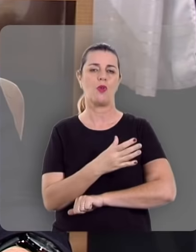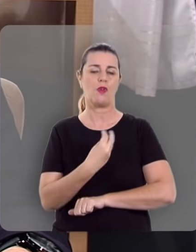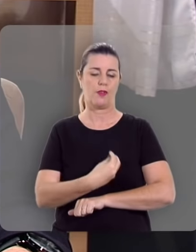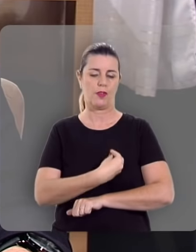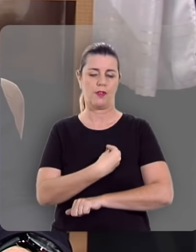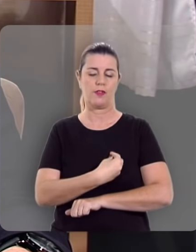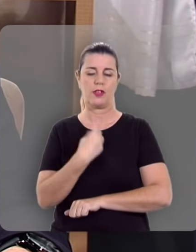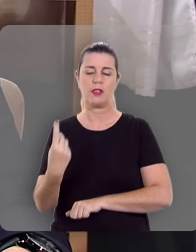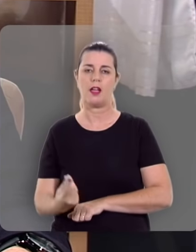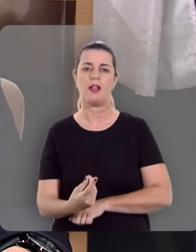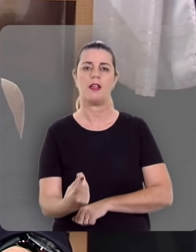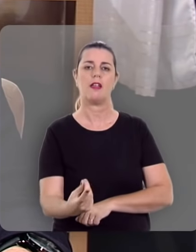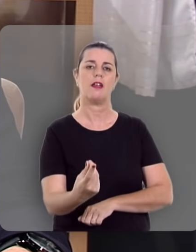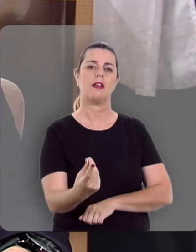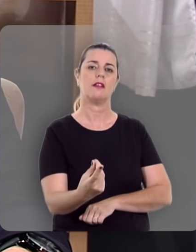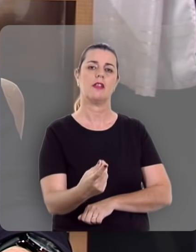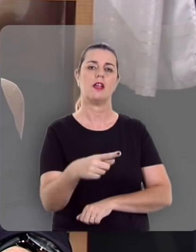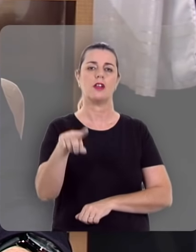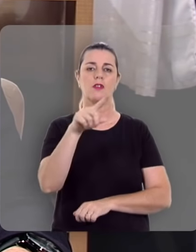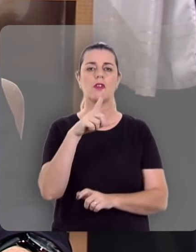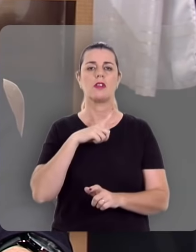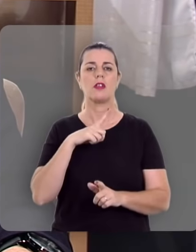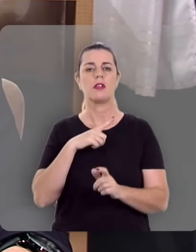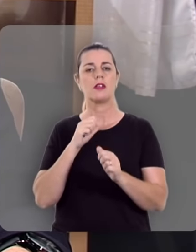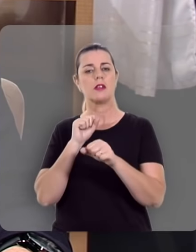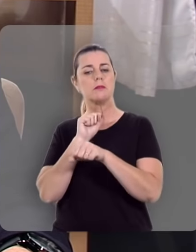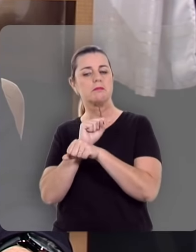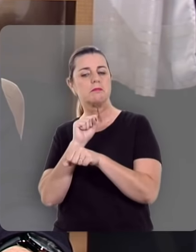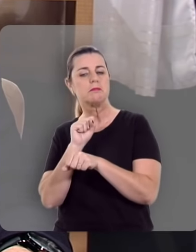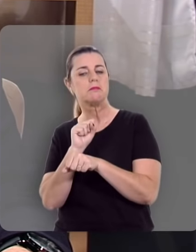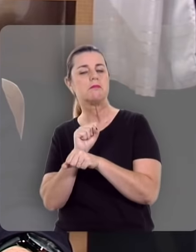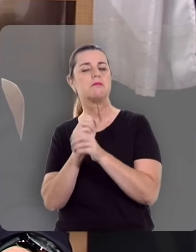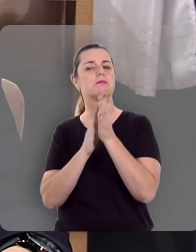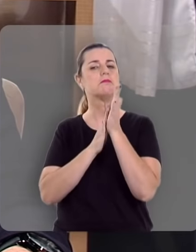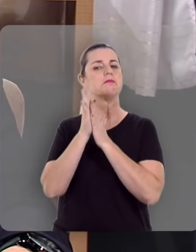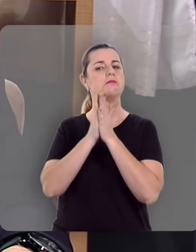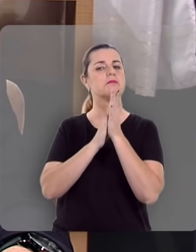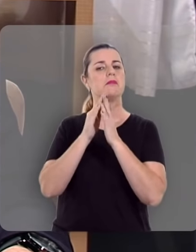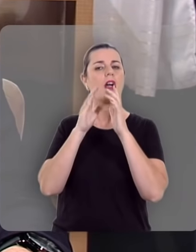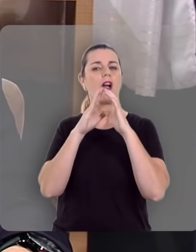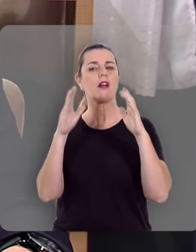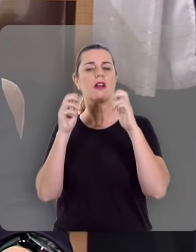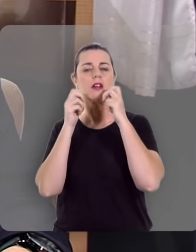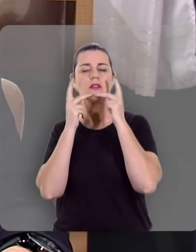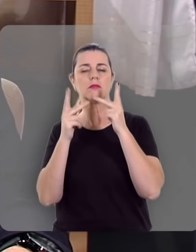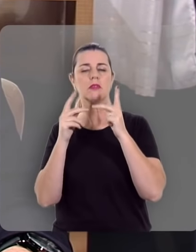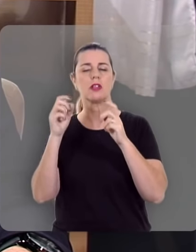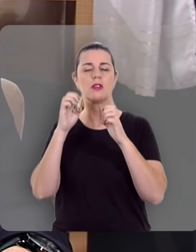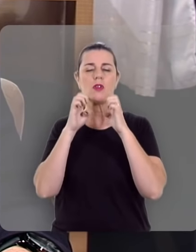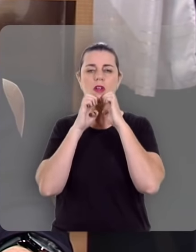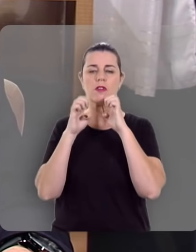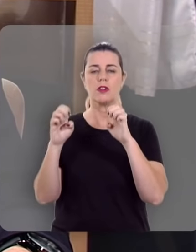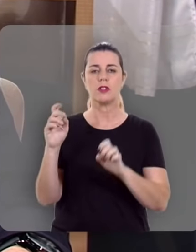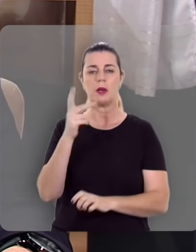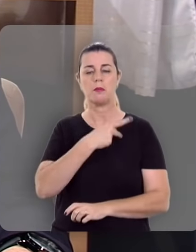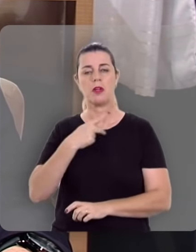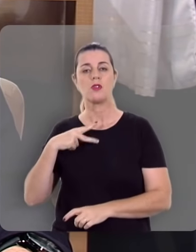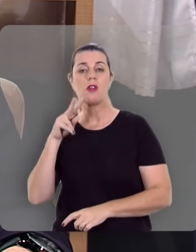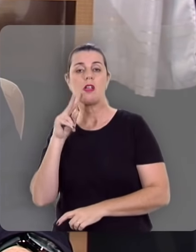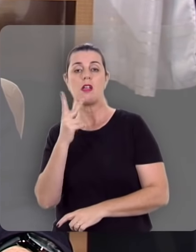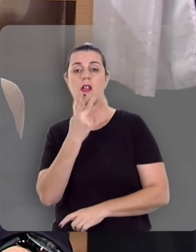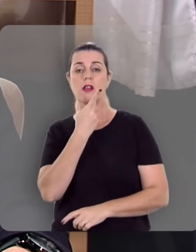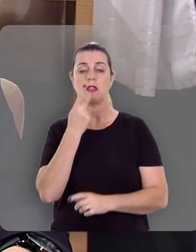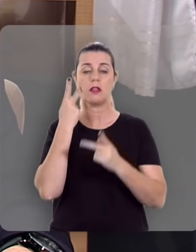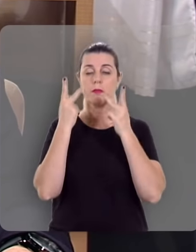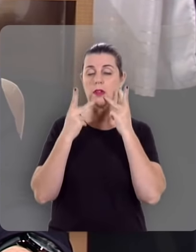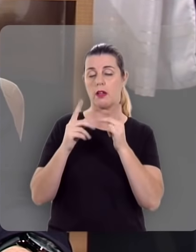restauração e vida eterna. Que você esteja expectante para ouvir a grande mensagem do Evangelho que o nosso amado reverendo